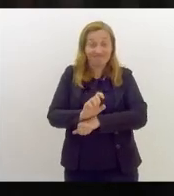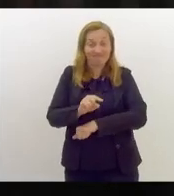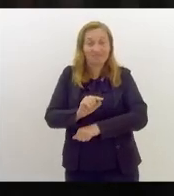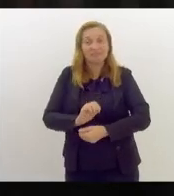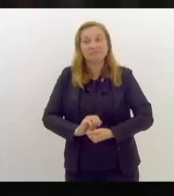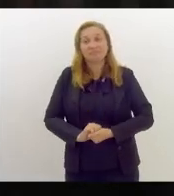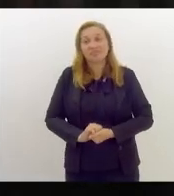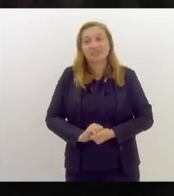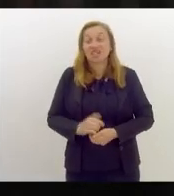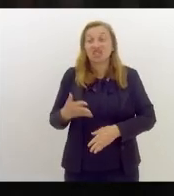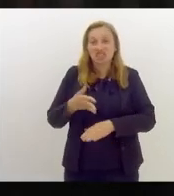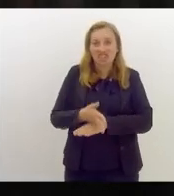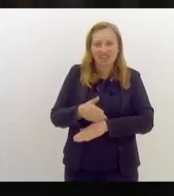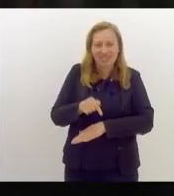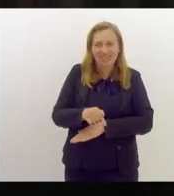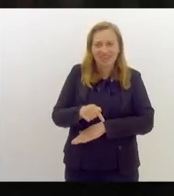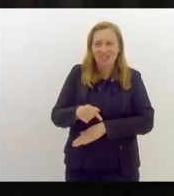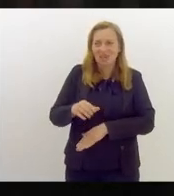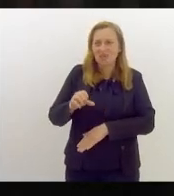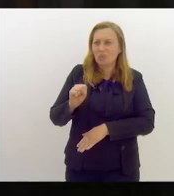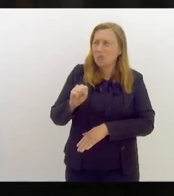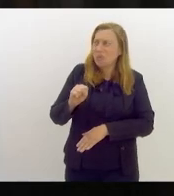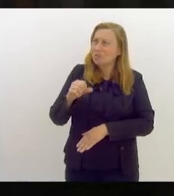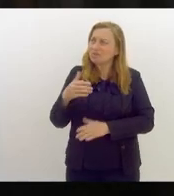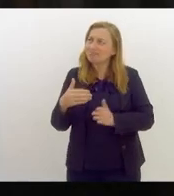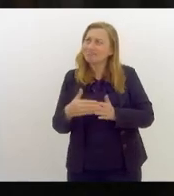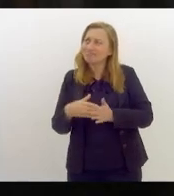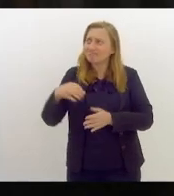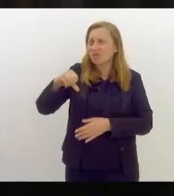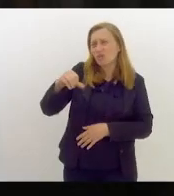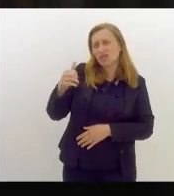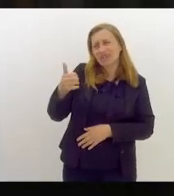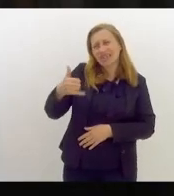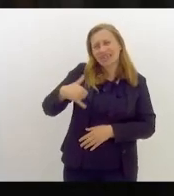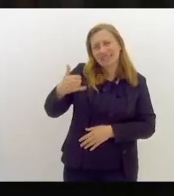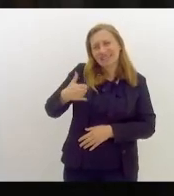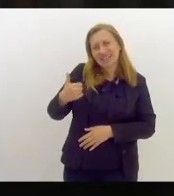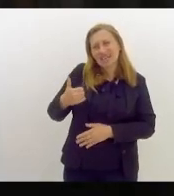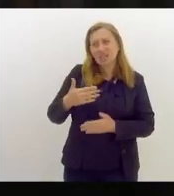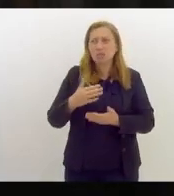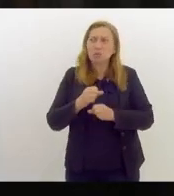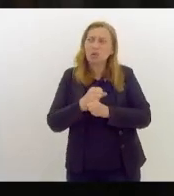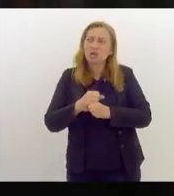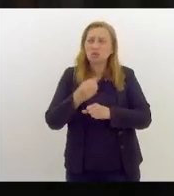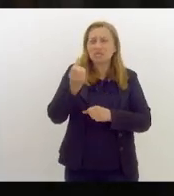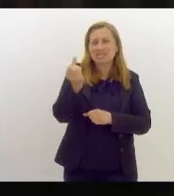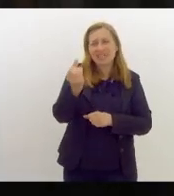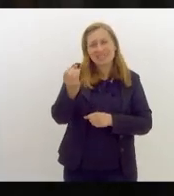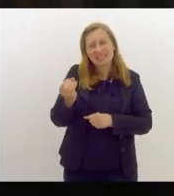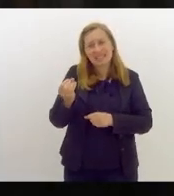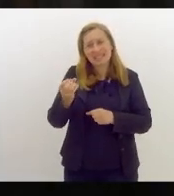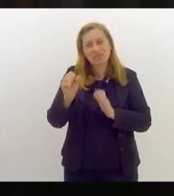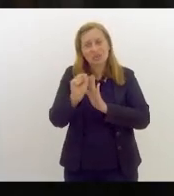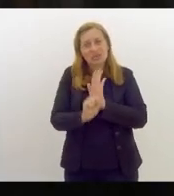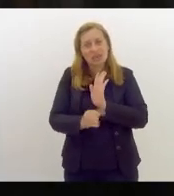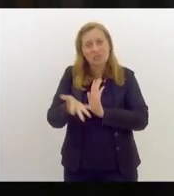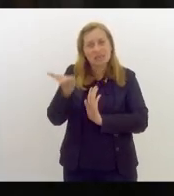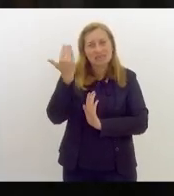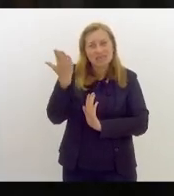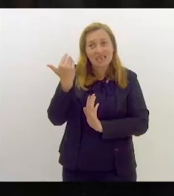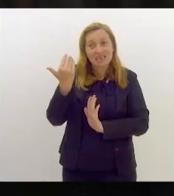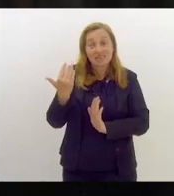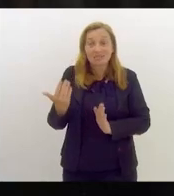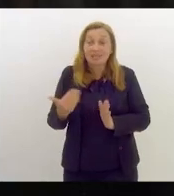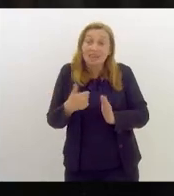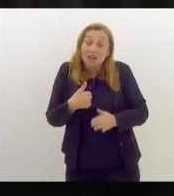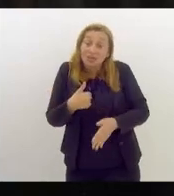aqui cheguei com oito para nove anos de idade no começo do ano 60 do século passado e